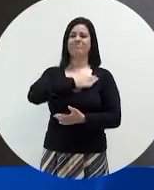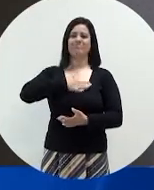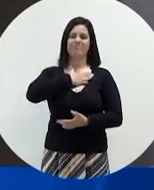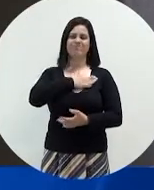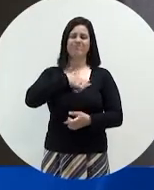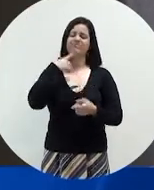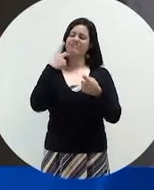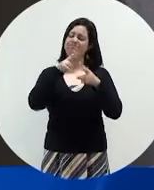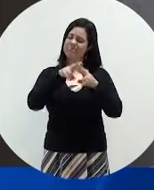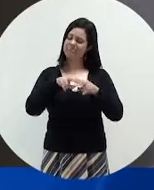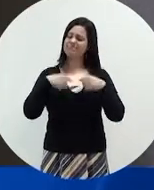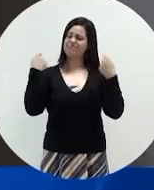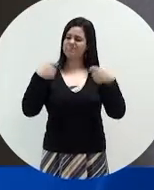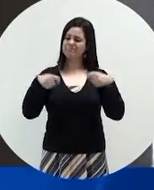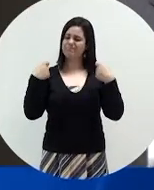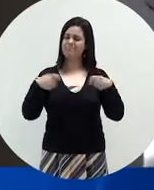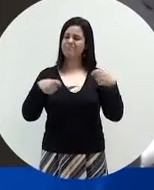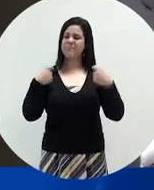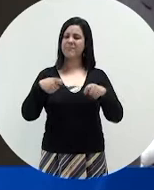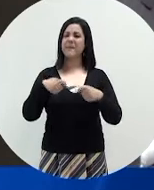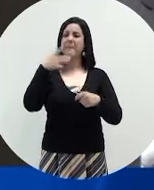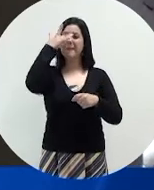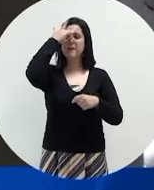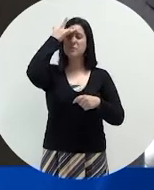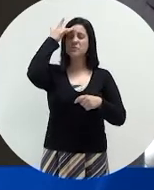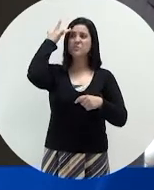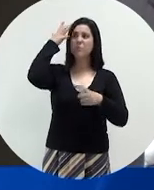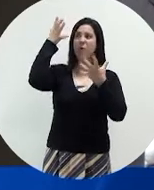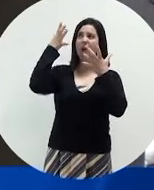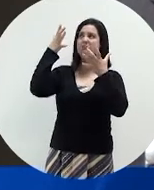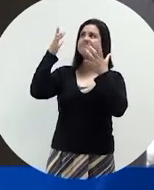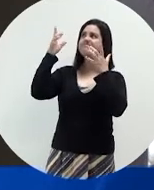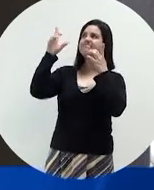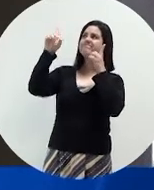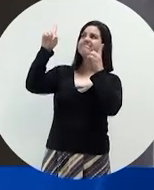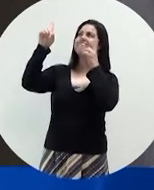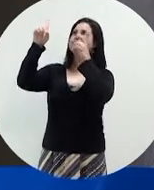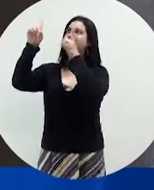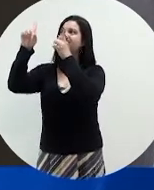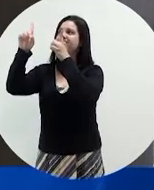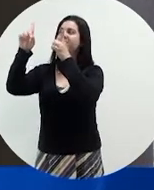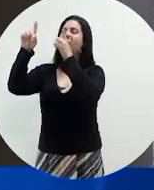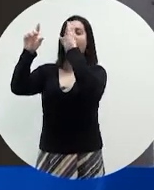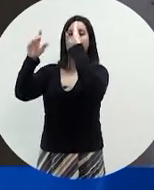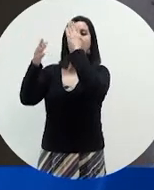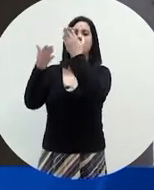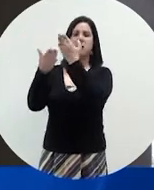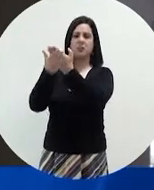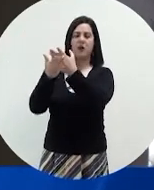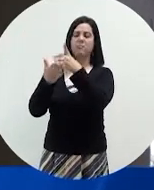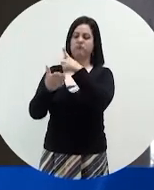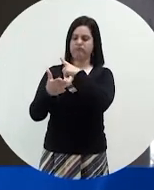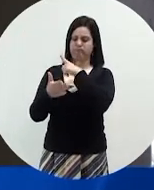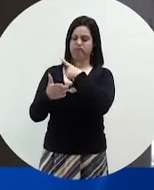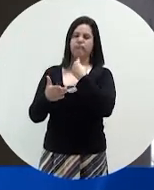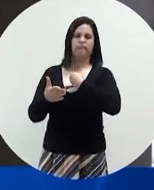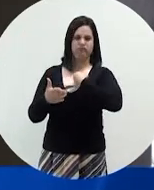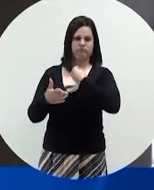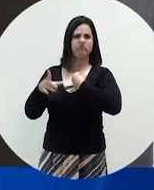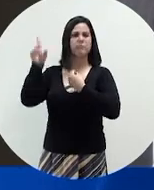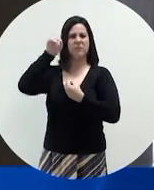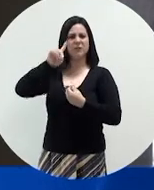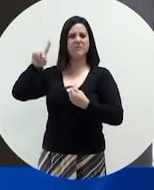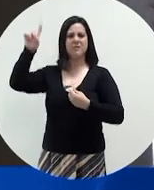Hebreus 11 vai dizer o seguinte: de fato, sem fé é impossível agradar